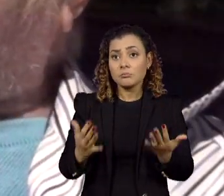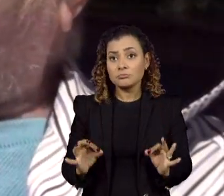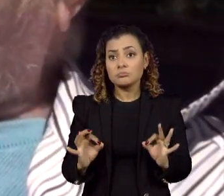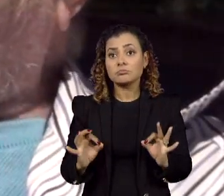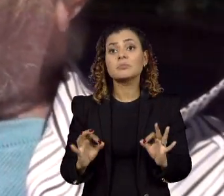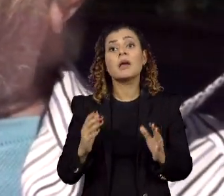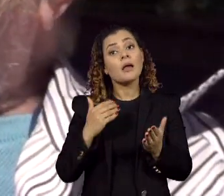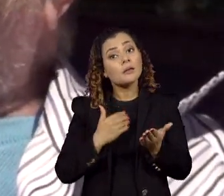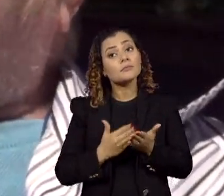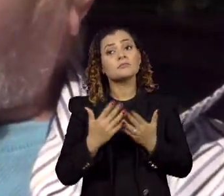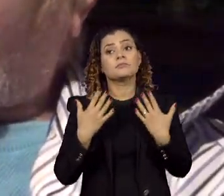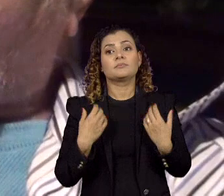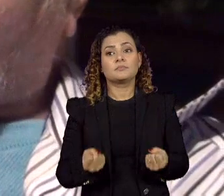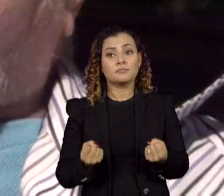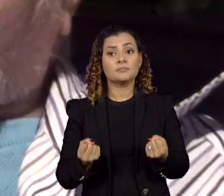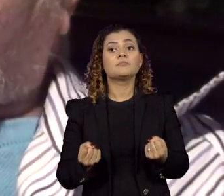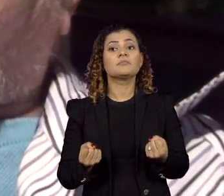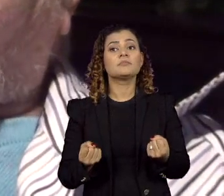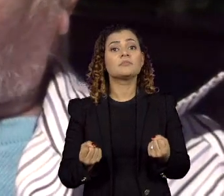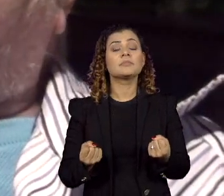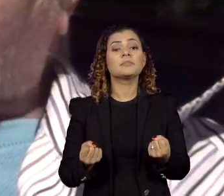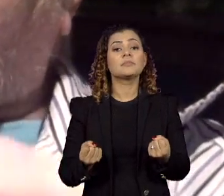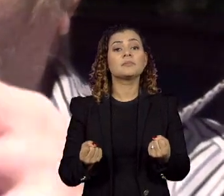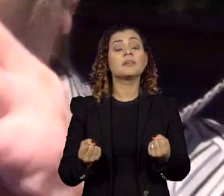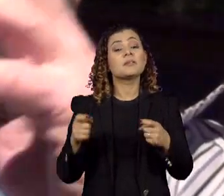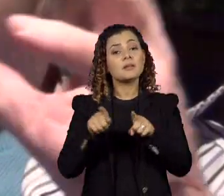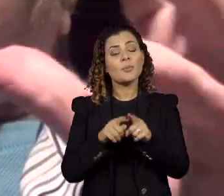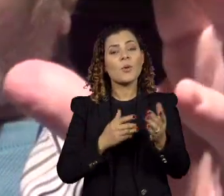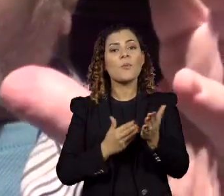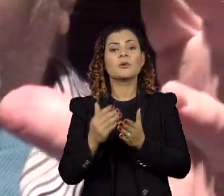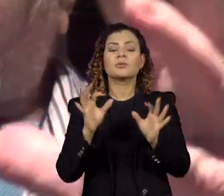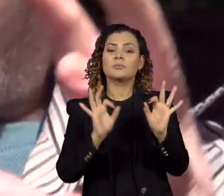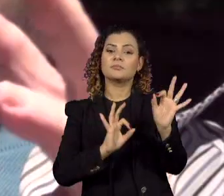entramos aqui e cercamos e começamos a